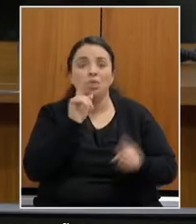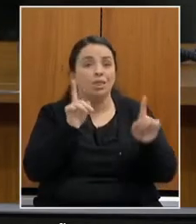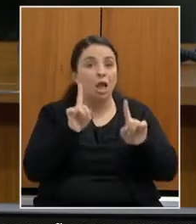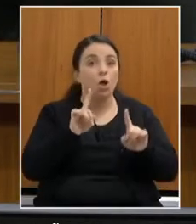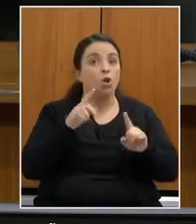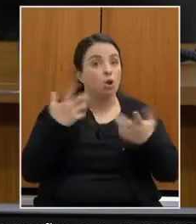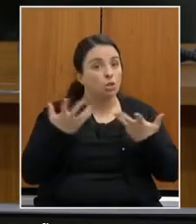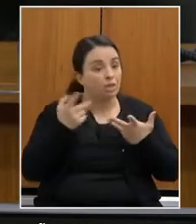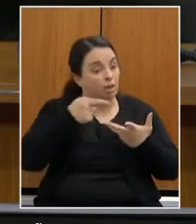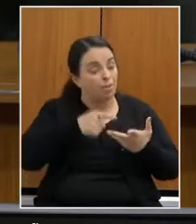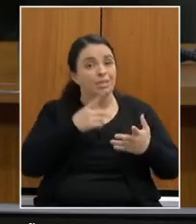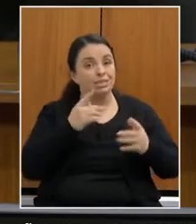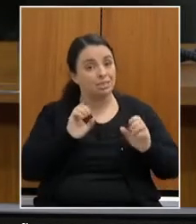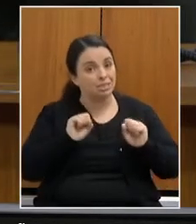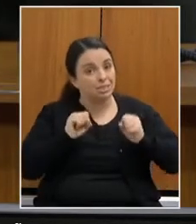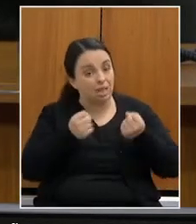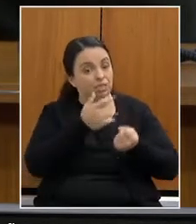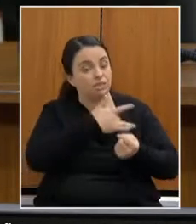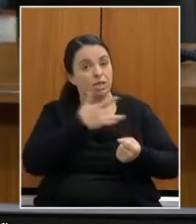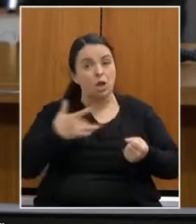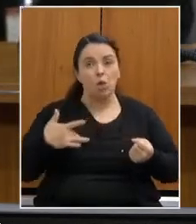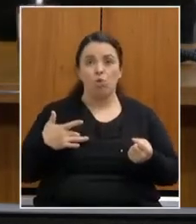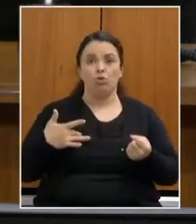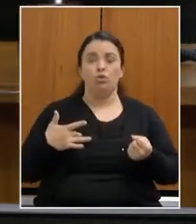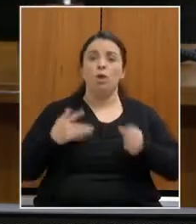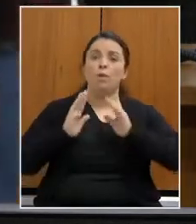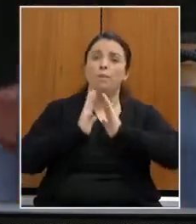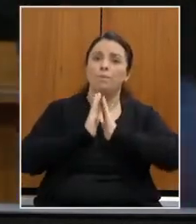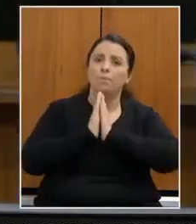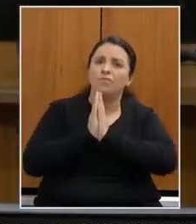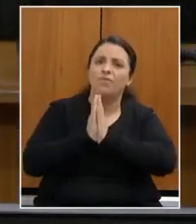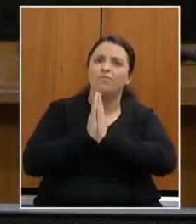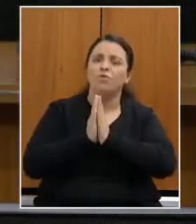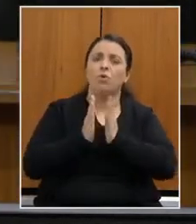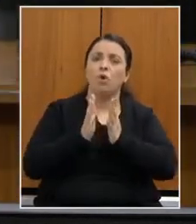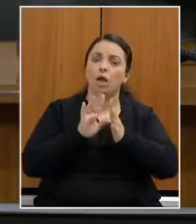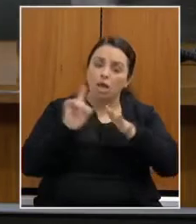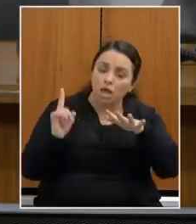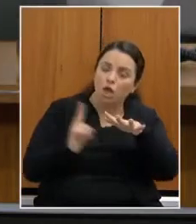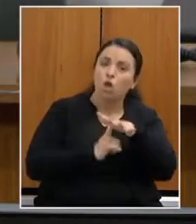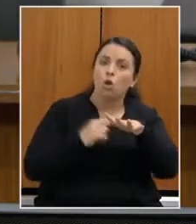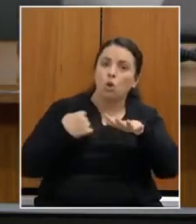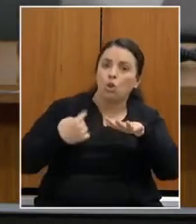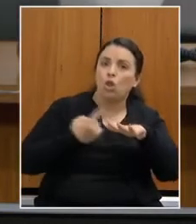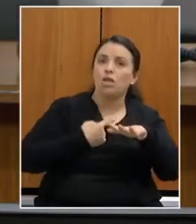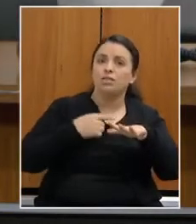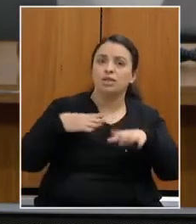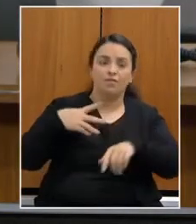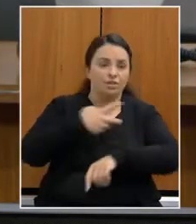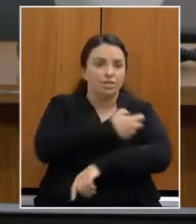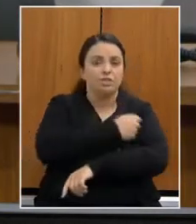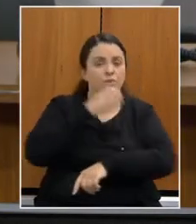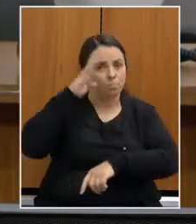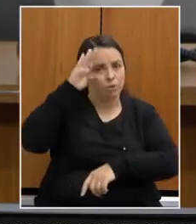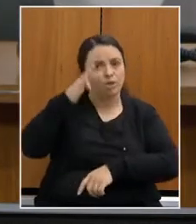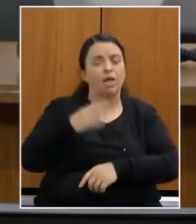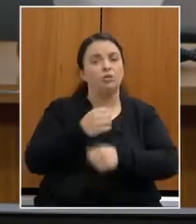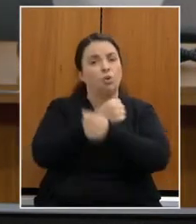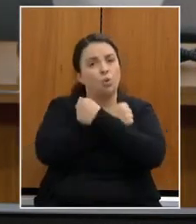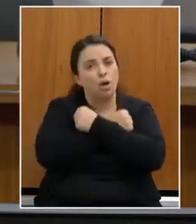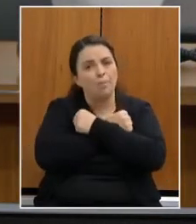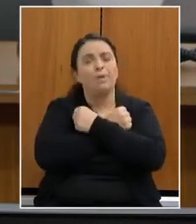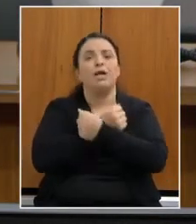deveríamos ter um crédito por isso. Por favor, nos inclua na vacinação prioritária. Um grande abraço.